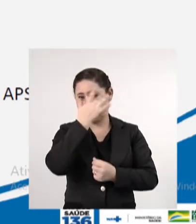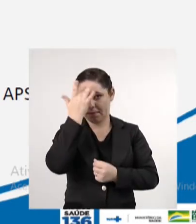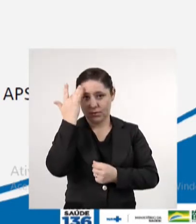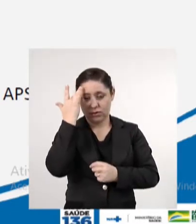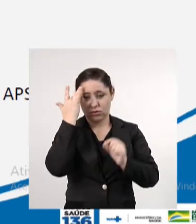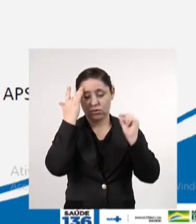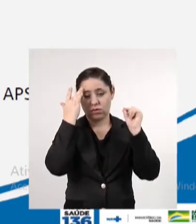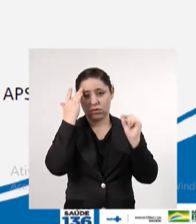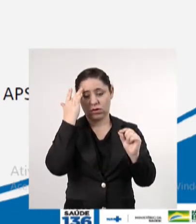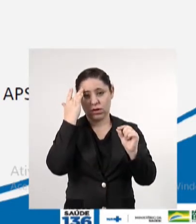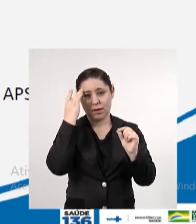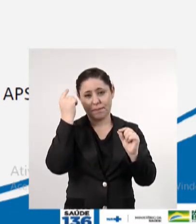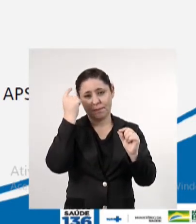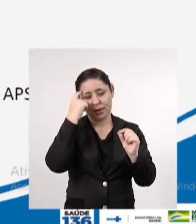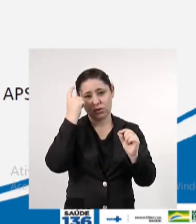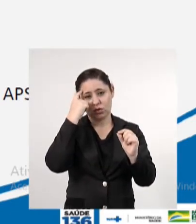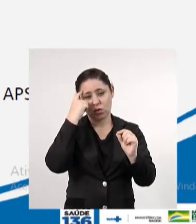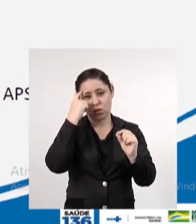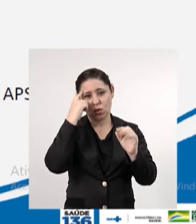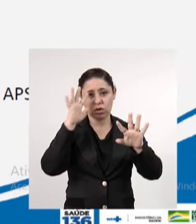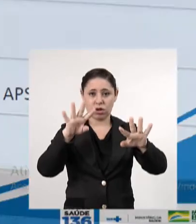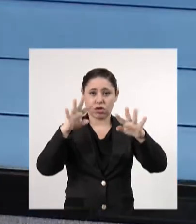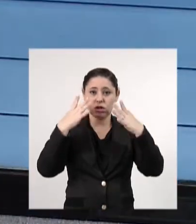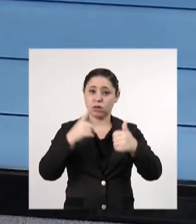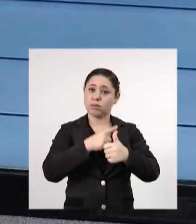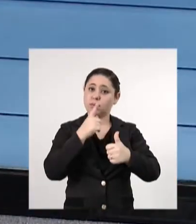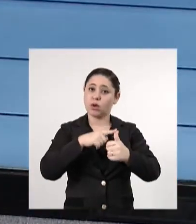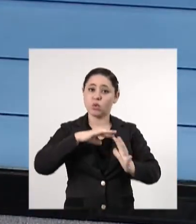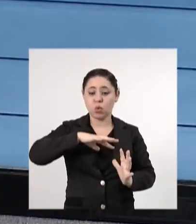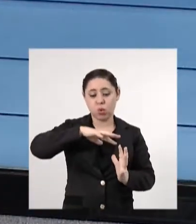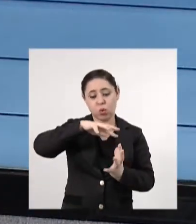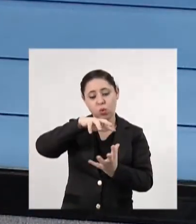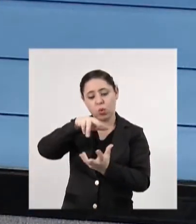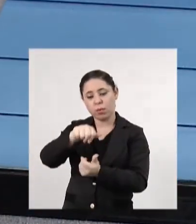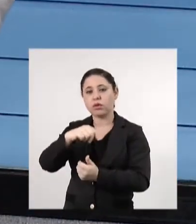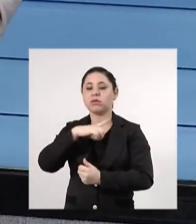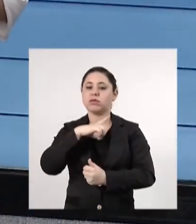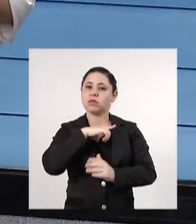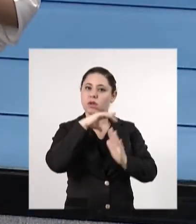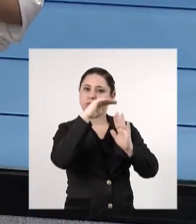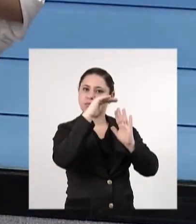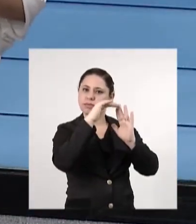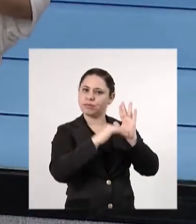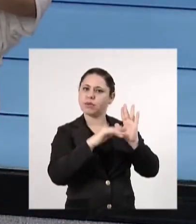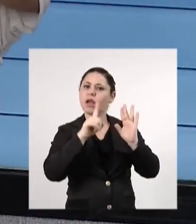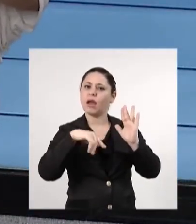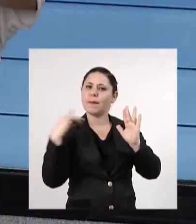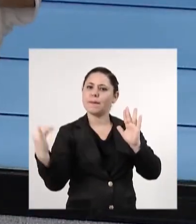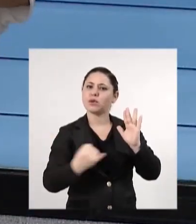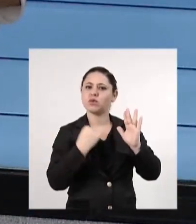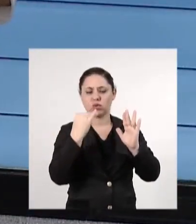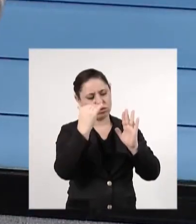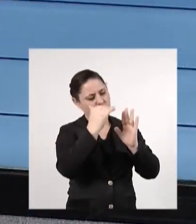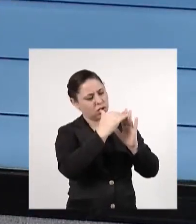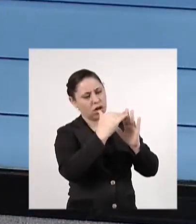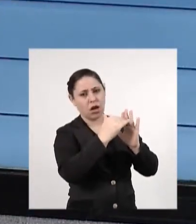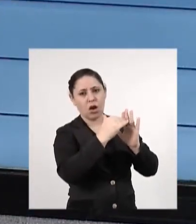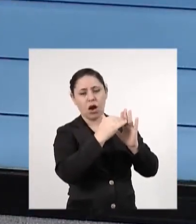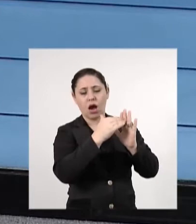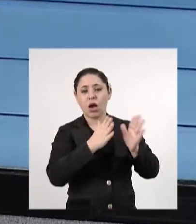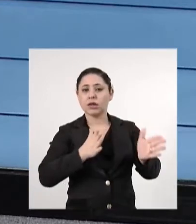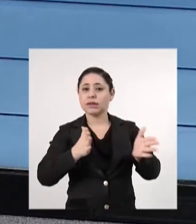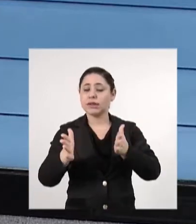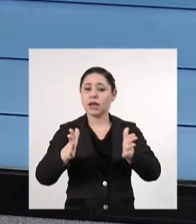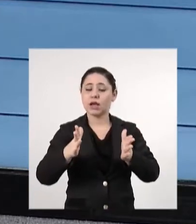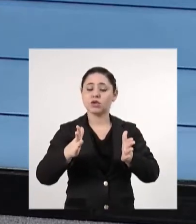pessoa que pensou em atenção primária no mundo, a gente tem aí atributos que são muito importantes, como o acesso universal,